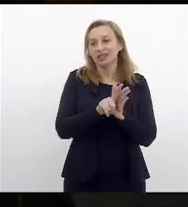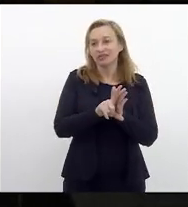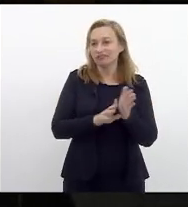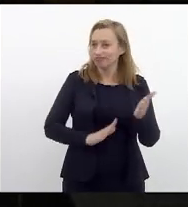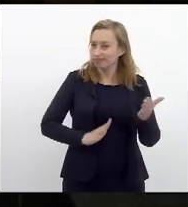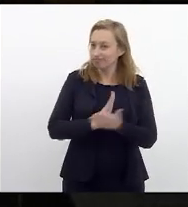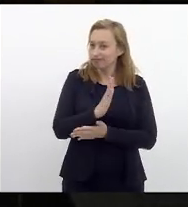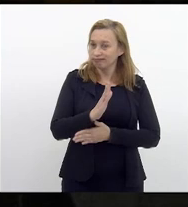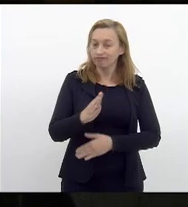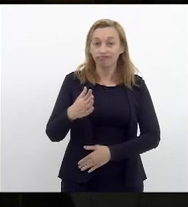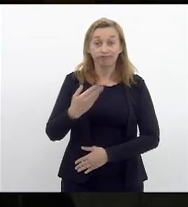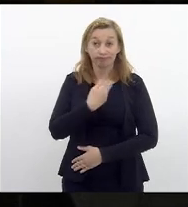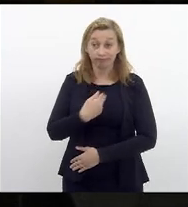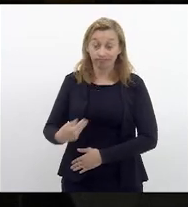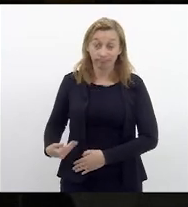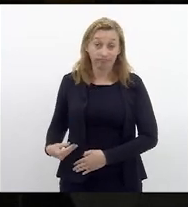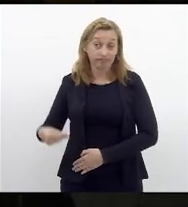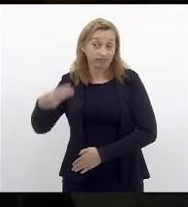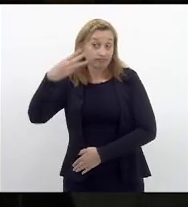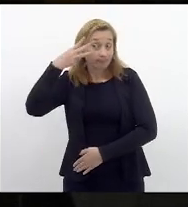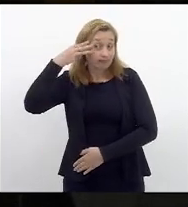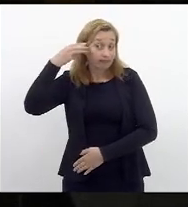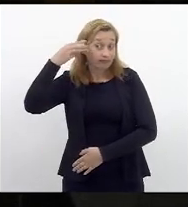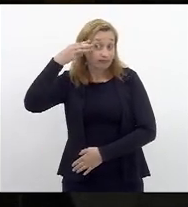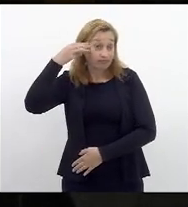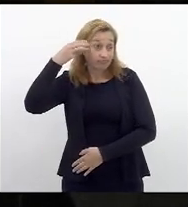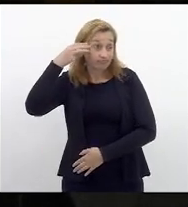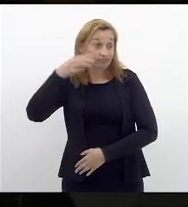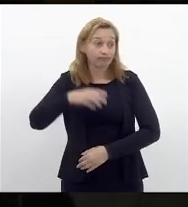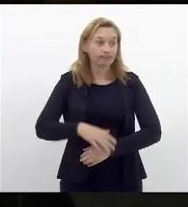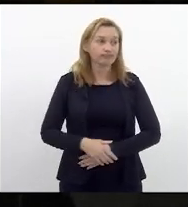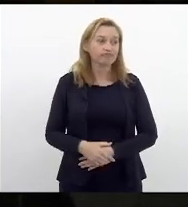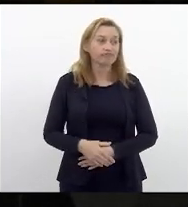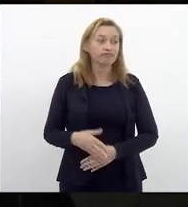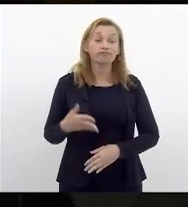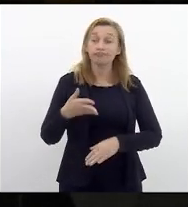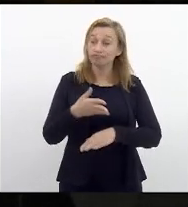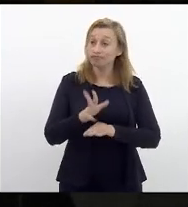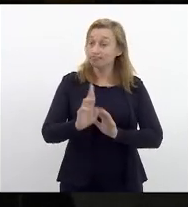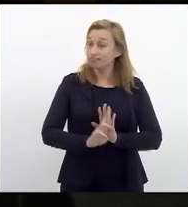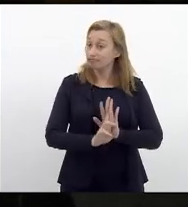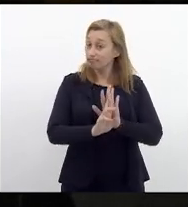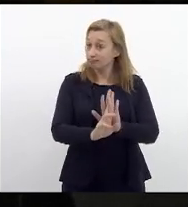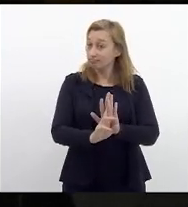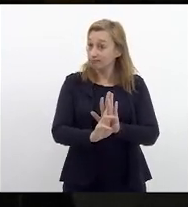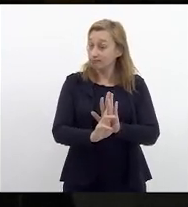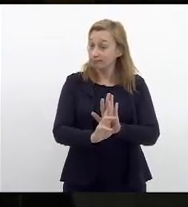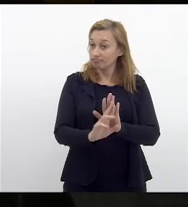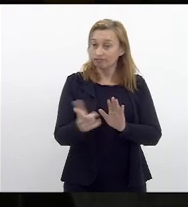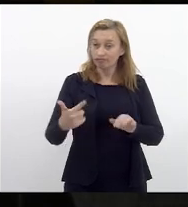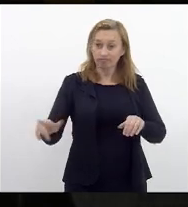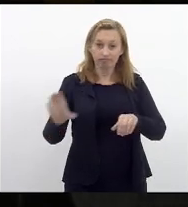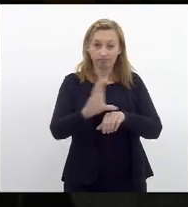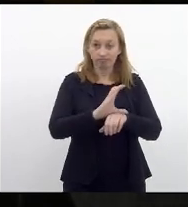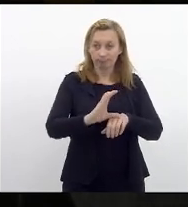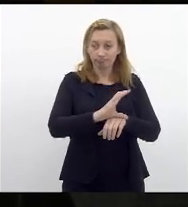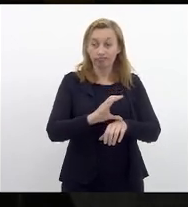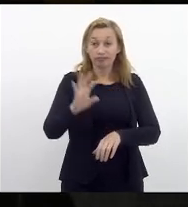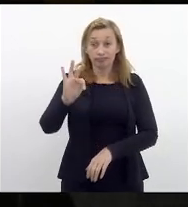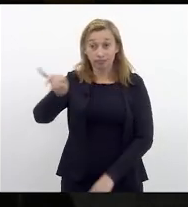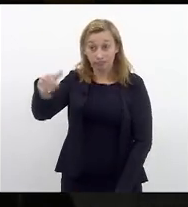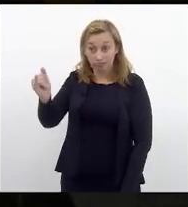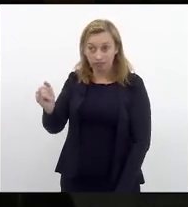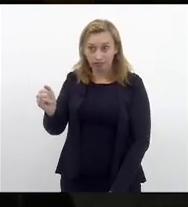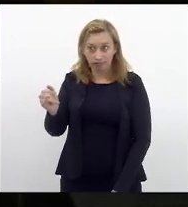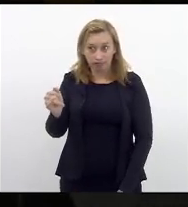então governador Wilson Witzel entrou com uma representação de inconstitucionalidade no TJ